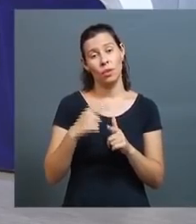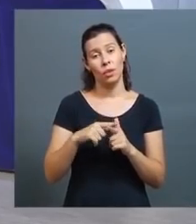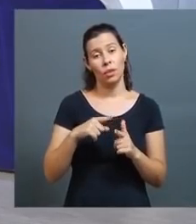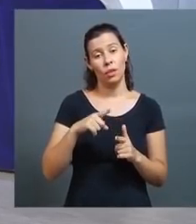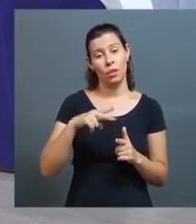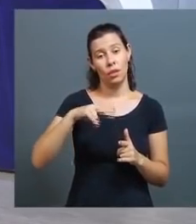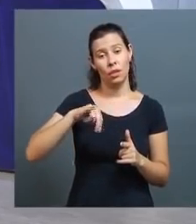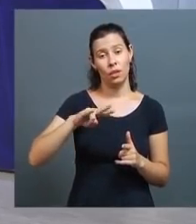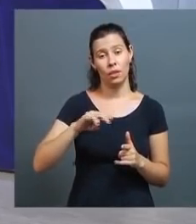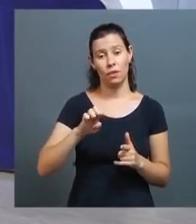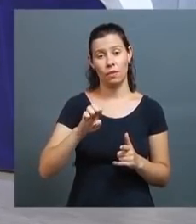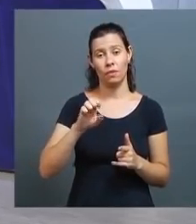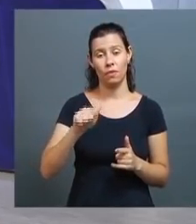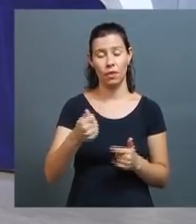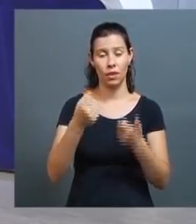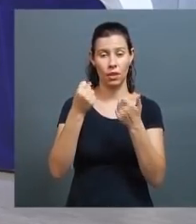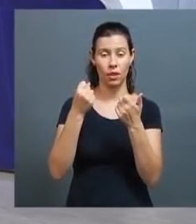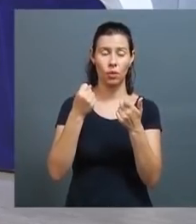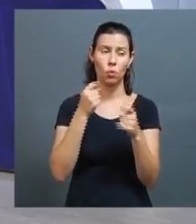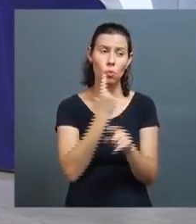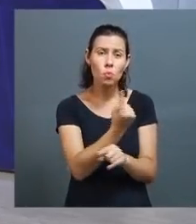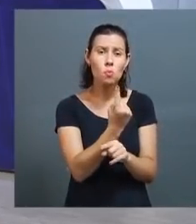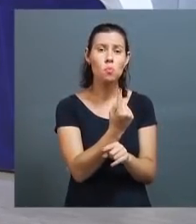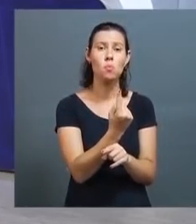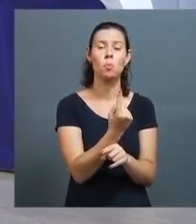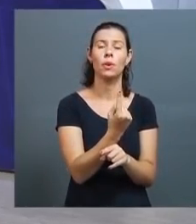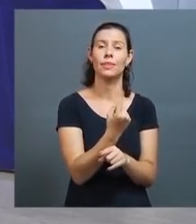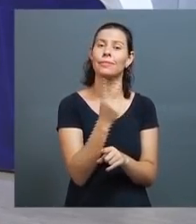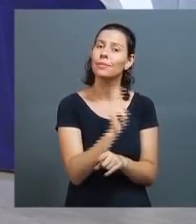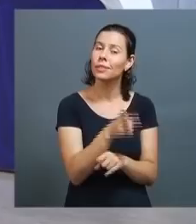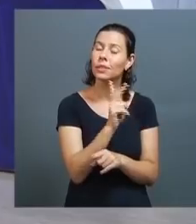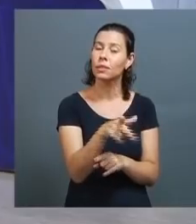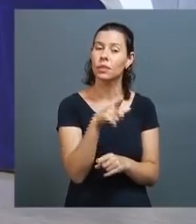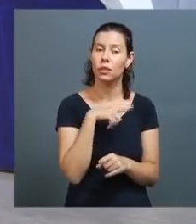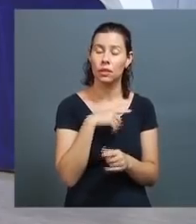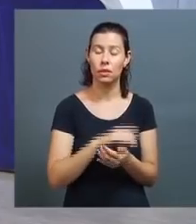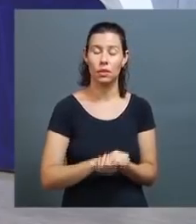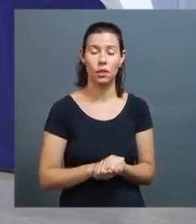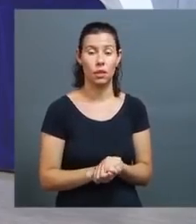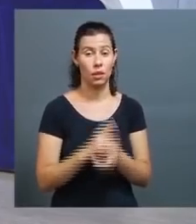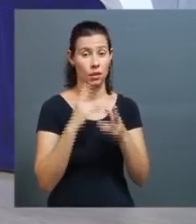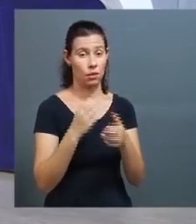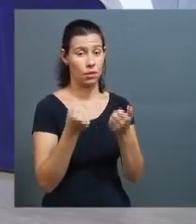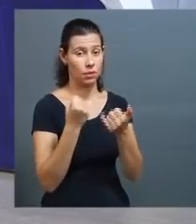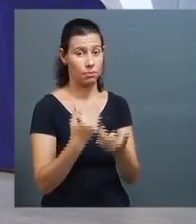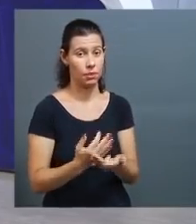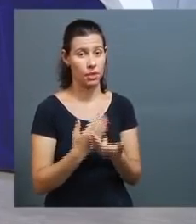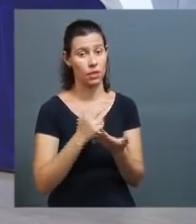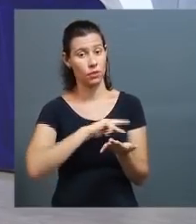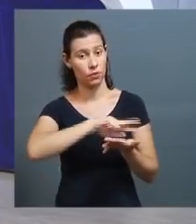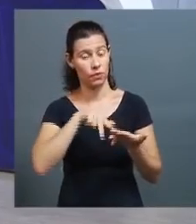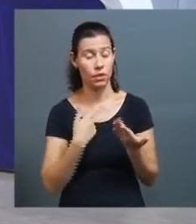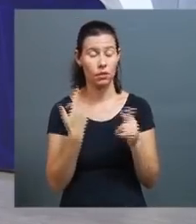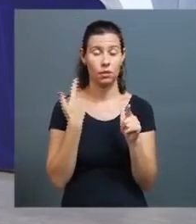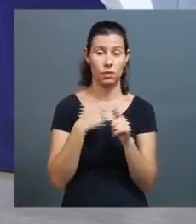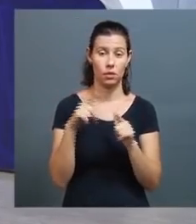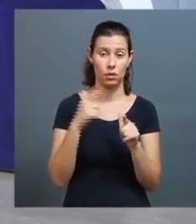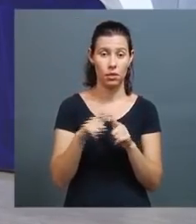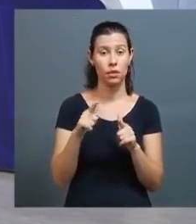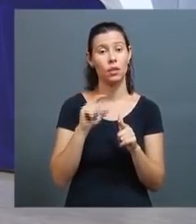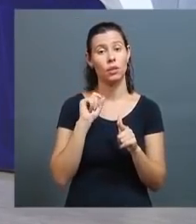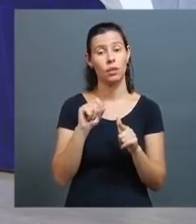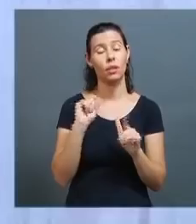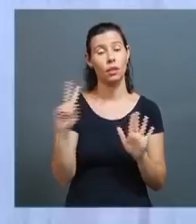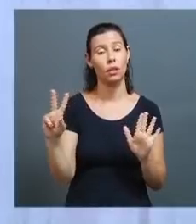como mais recorrentes, talvez? Sim, como a Maria Irene comenta, né, são inúmeras causas e elas, na verdade,